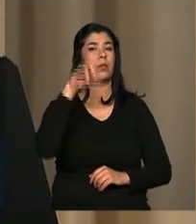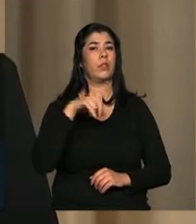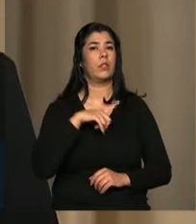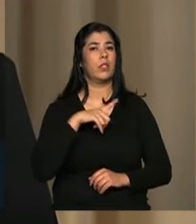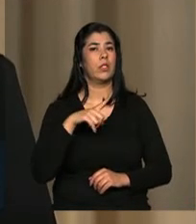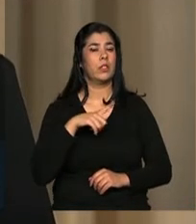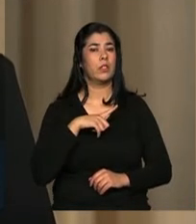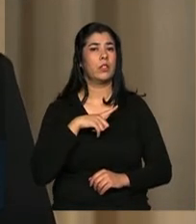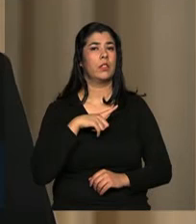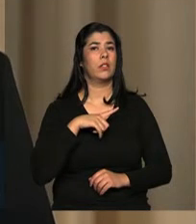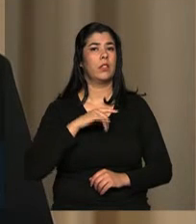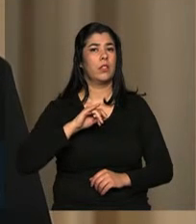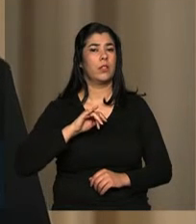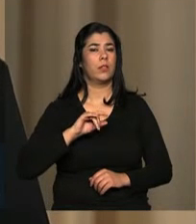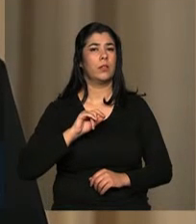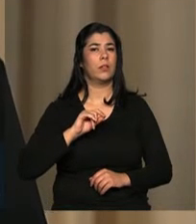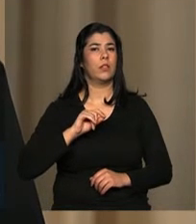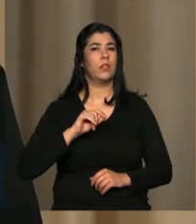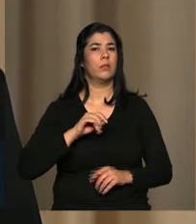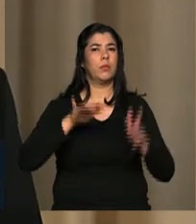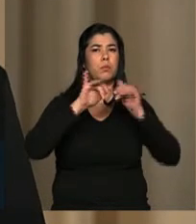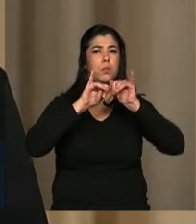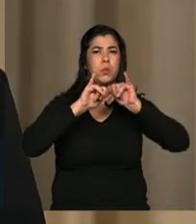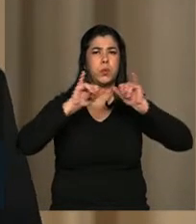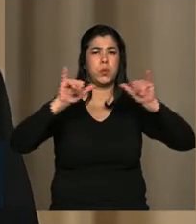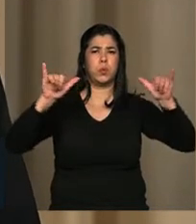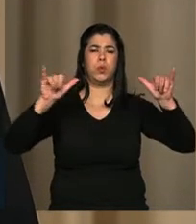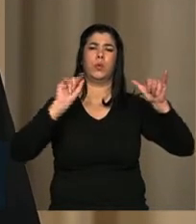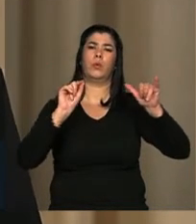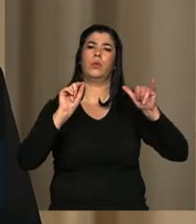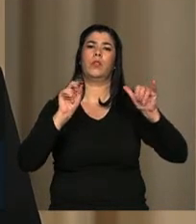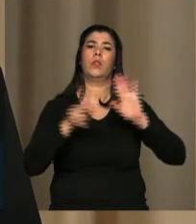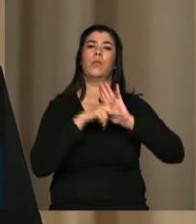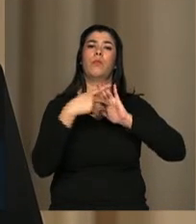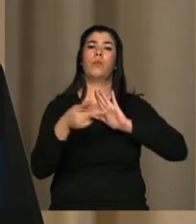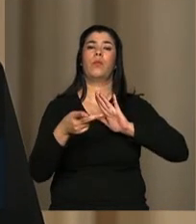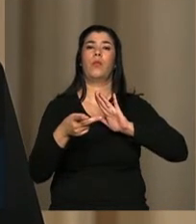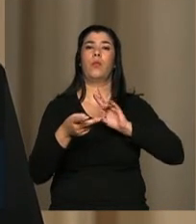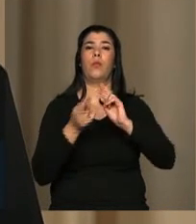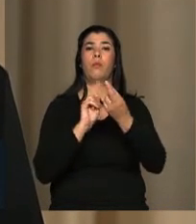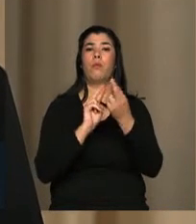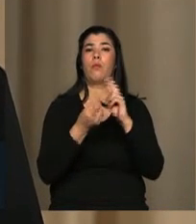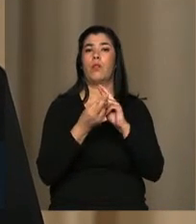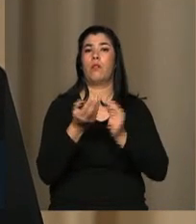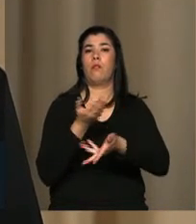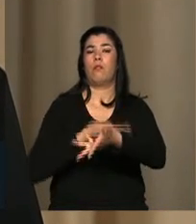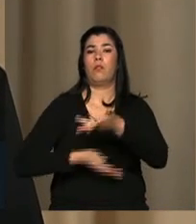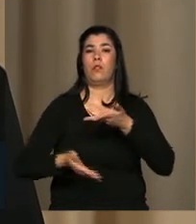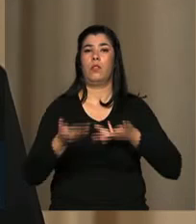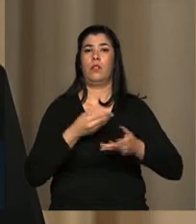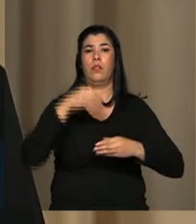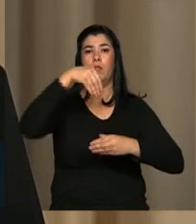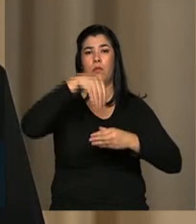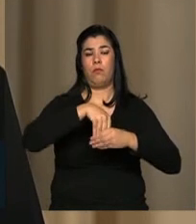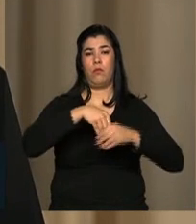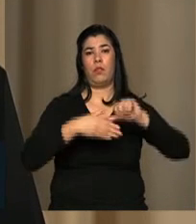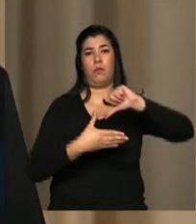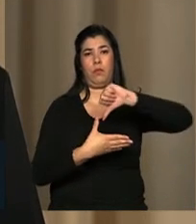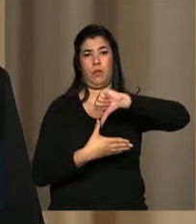uma imensa repercussão no que se refere às relações dentro da América